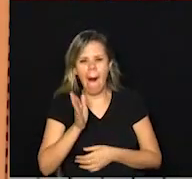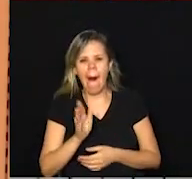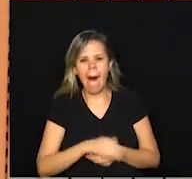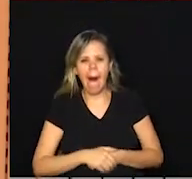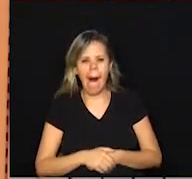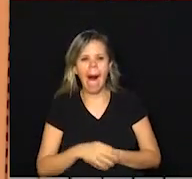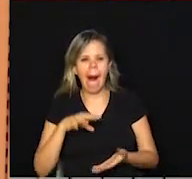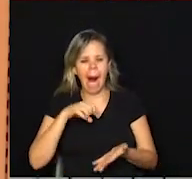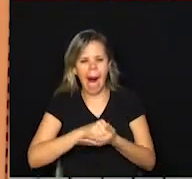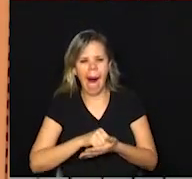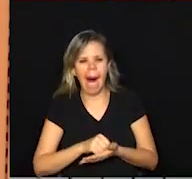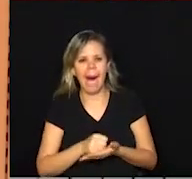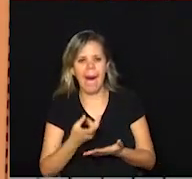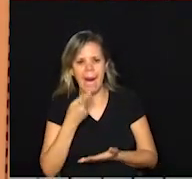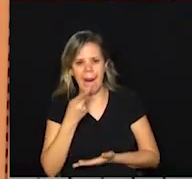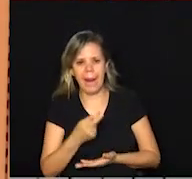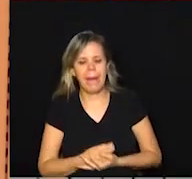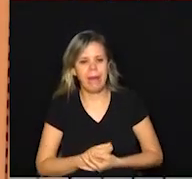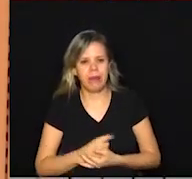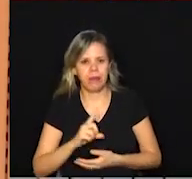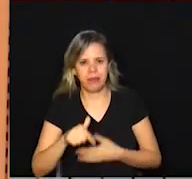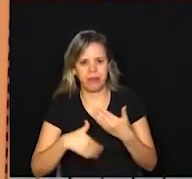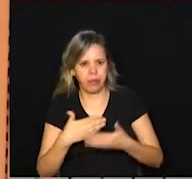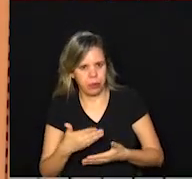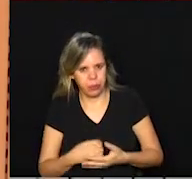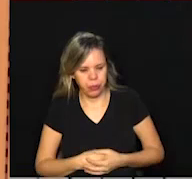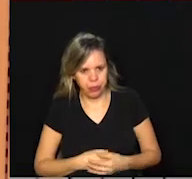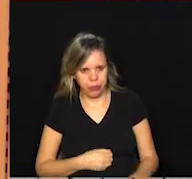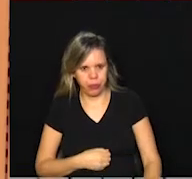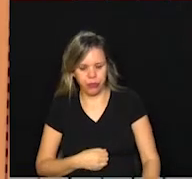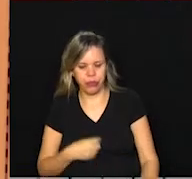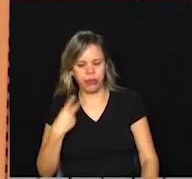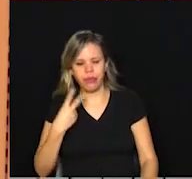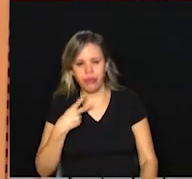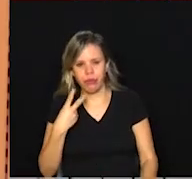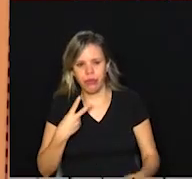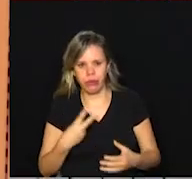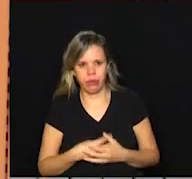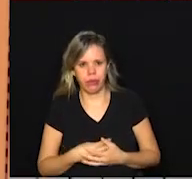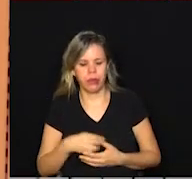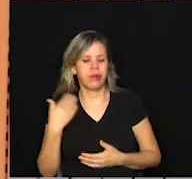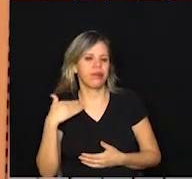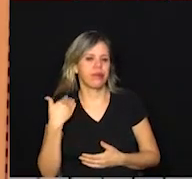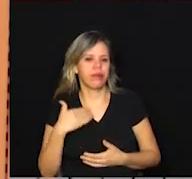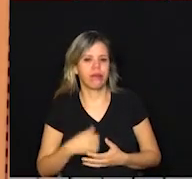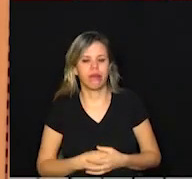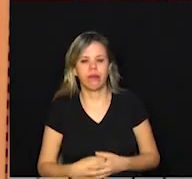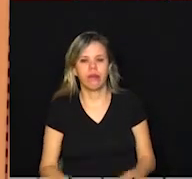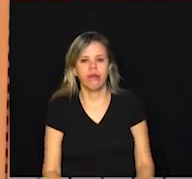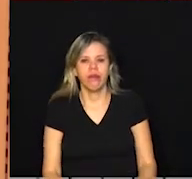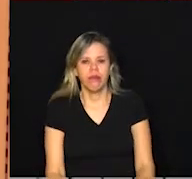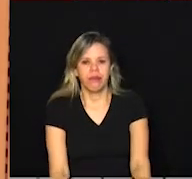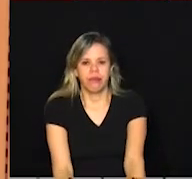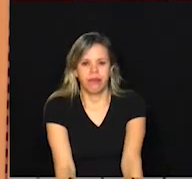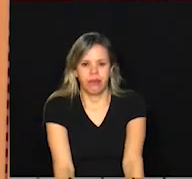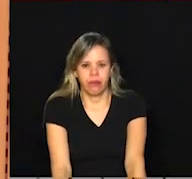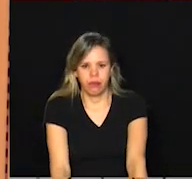estava escrito na sequência a vereadora Mariana Conti